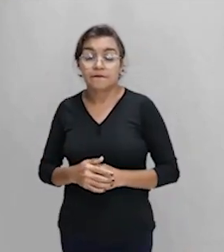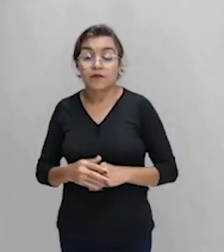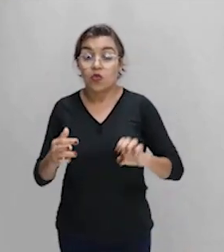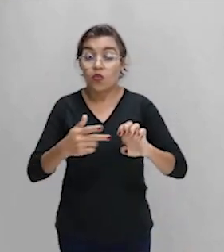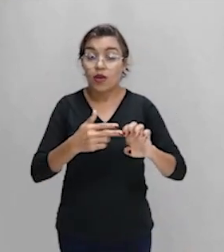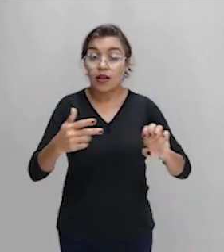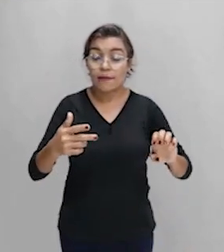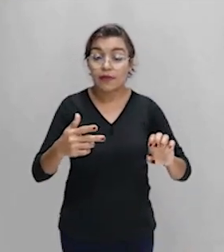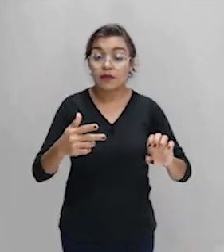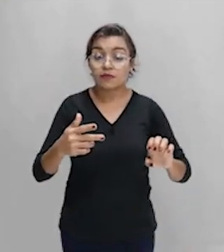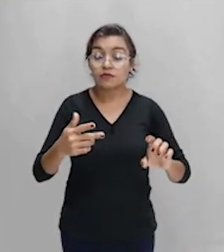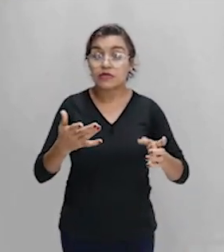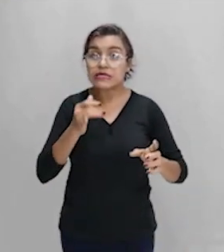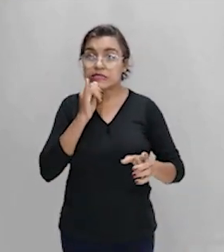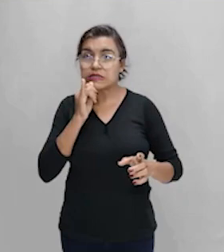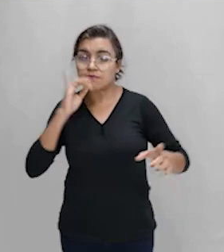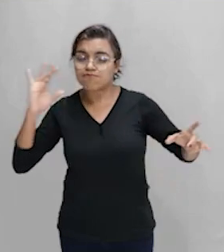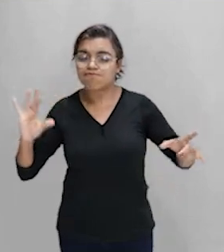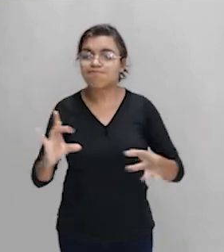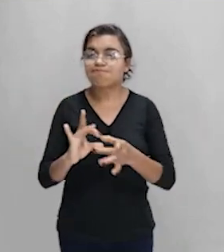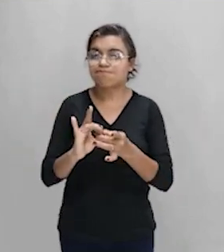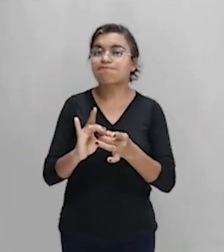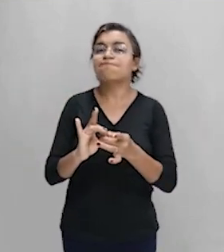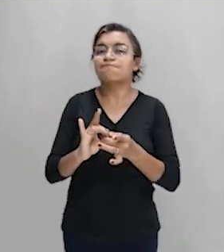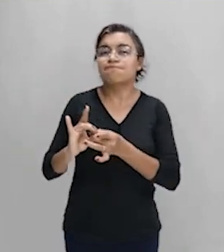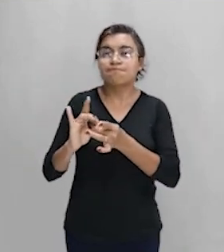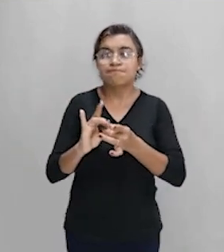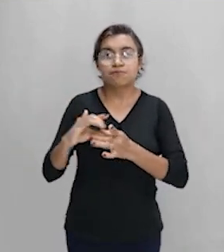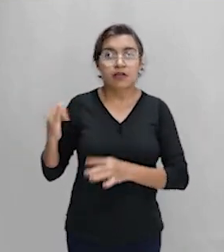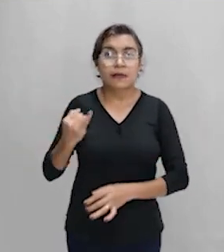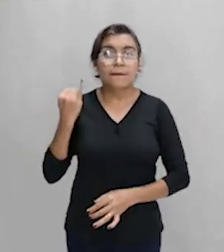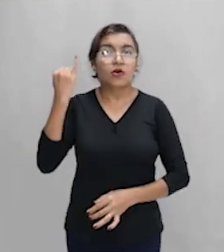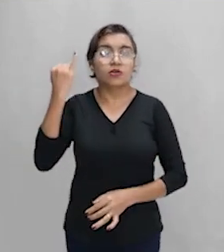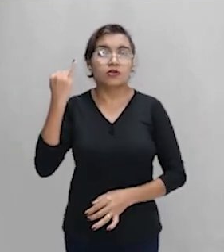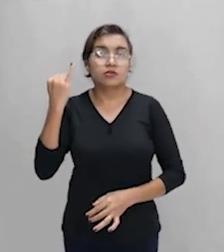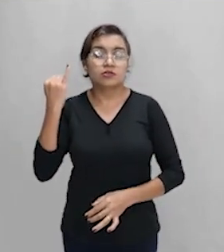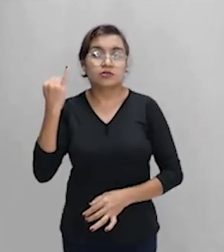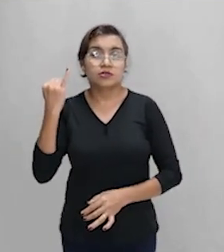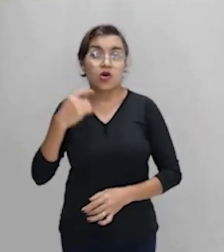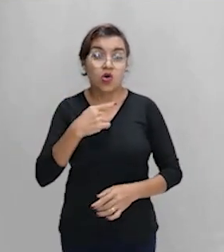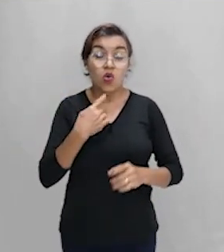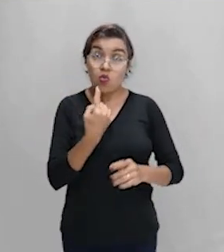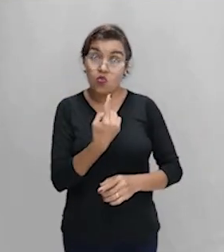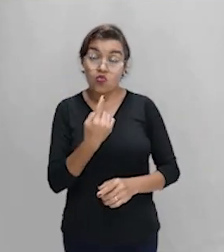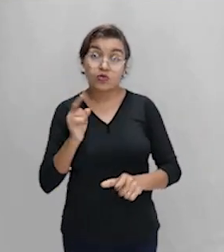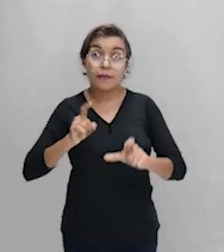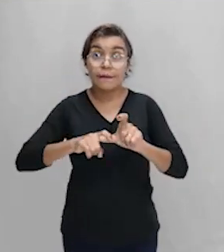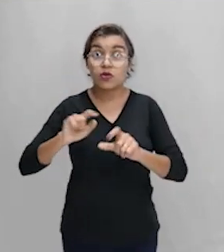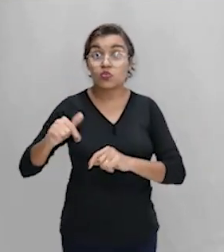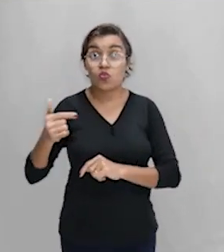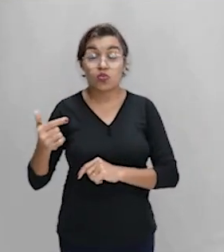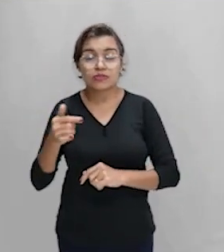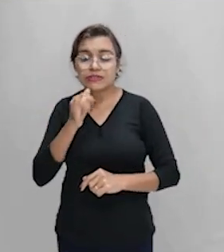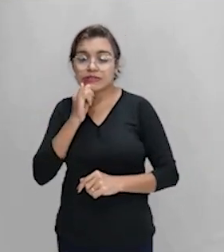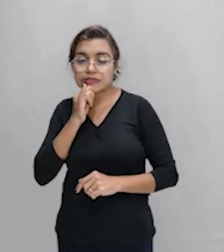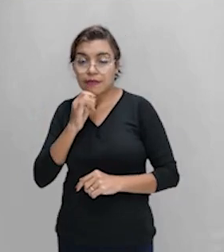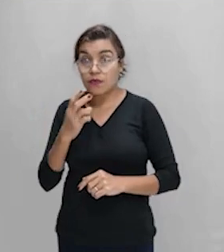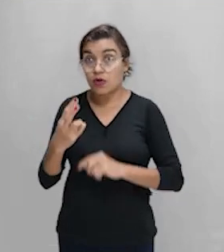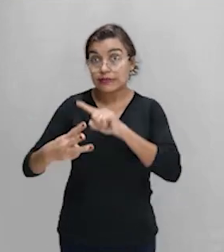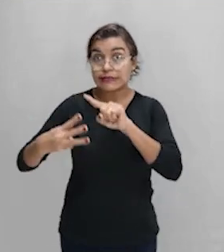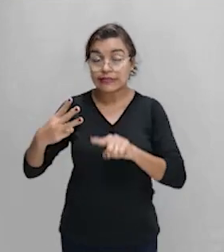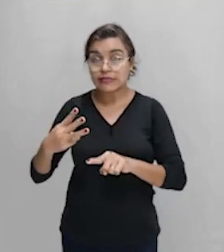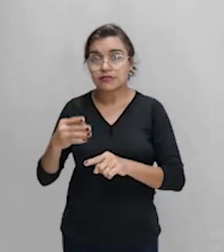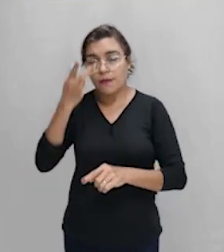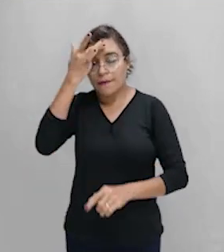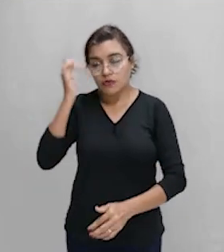elemento ele faz parte não apenas de um conjunto, mas de 2 ou mais conjuntos, que aqui no caso são 3. Então, para que o atleta